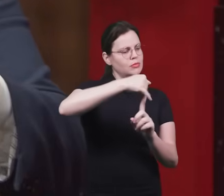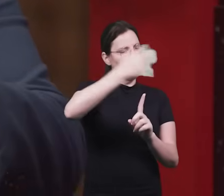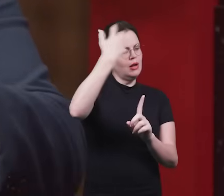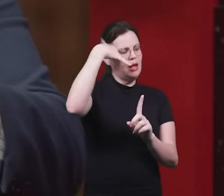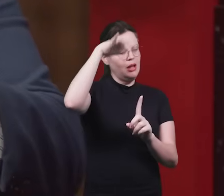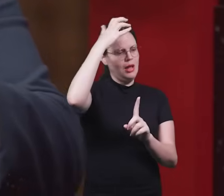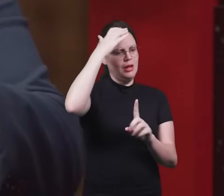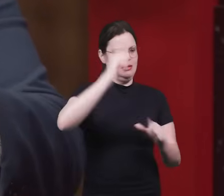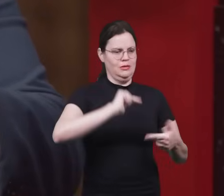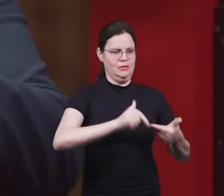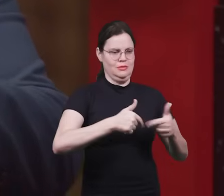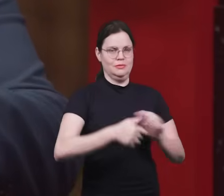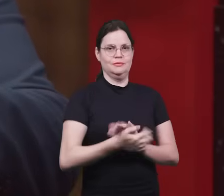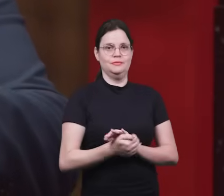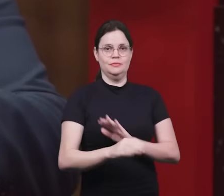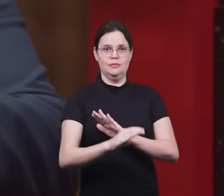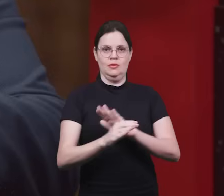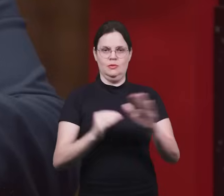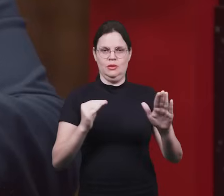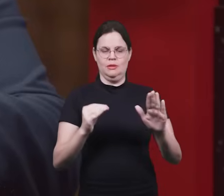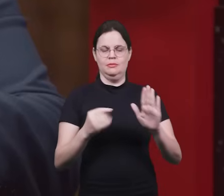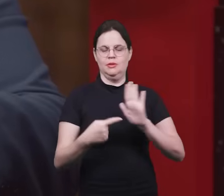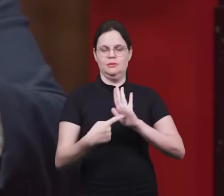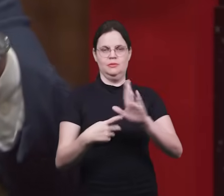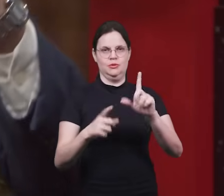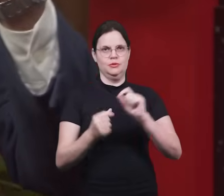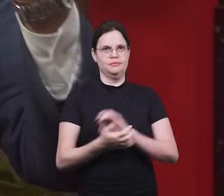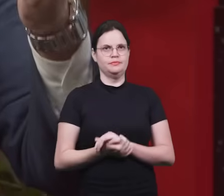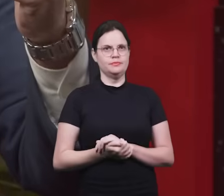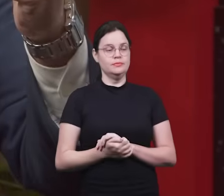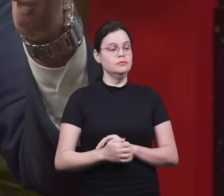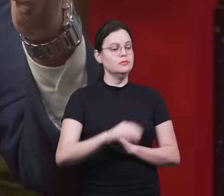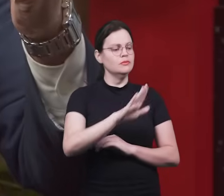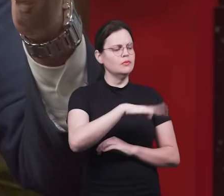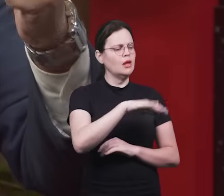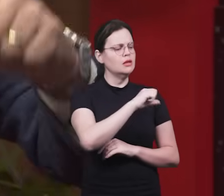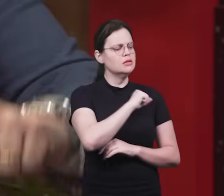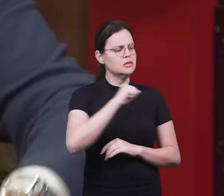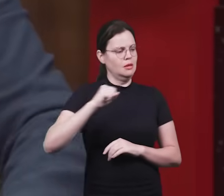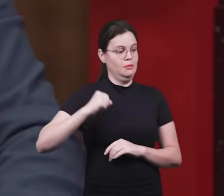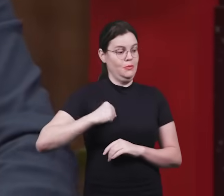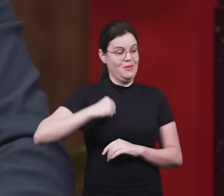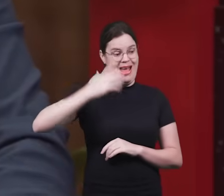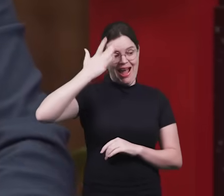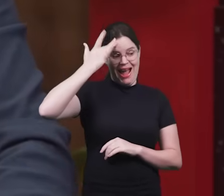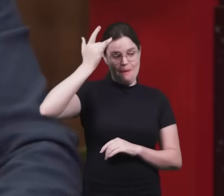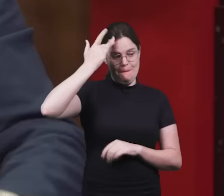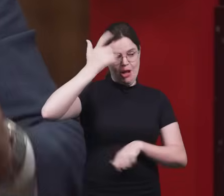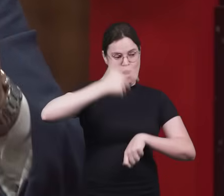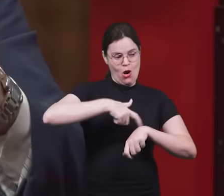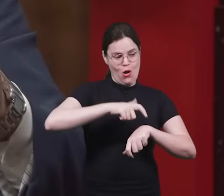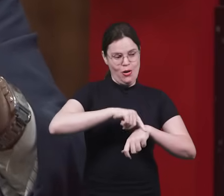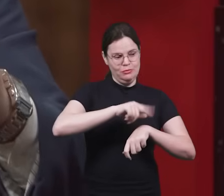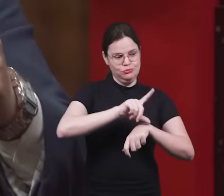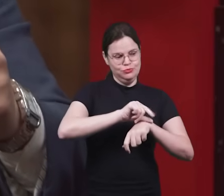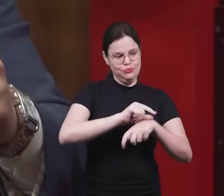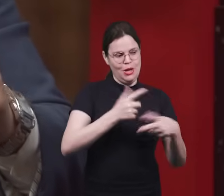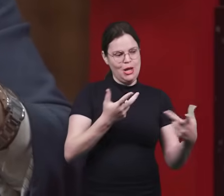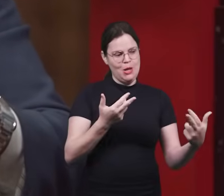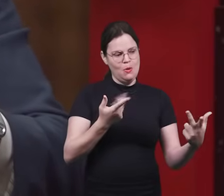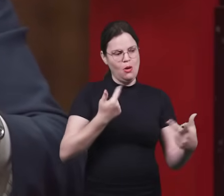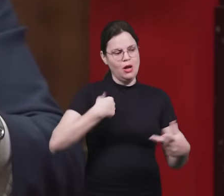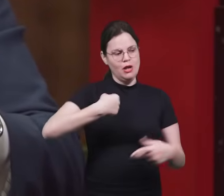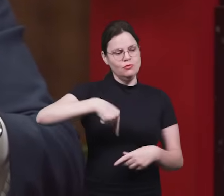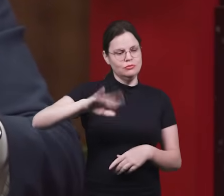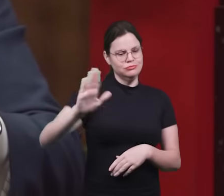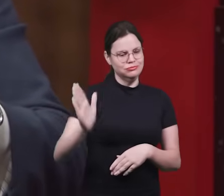diz assim no capítulo e no versículo: amanhã, Samuel, a esta hora, eu te enviarei aquele que